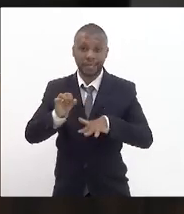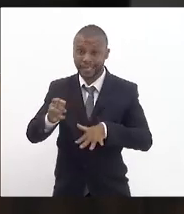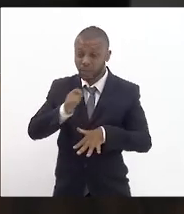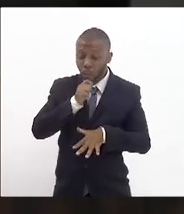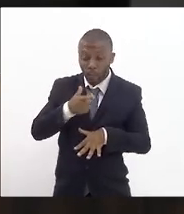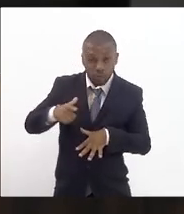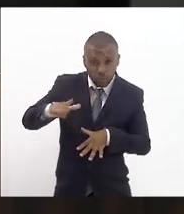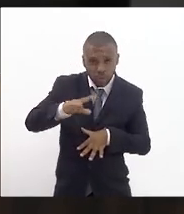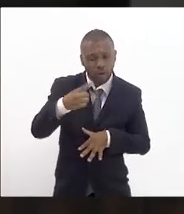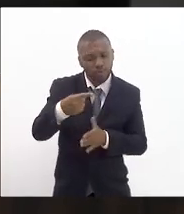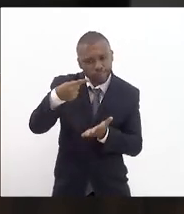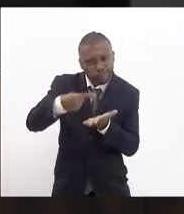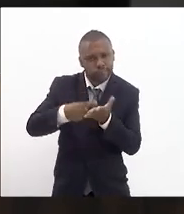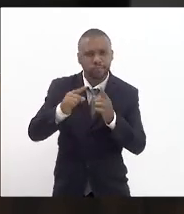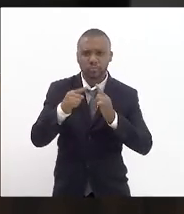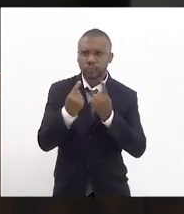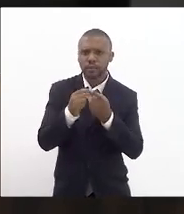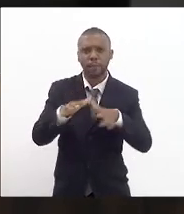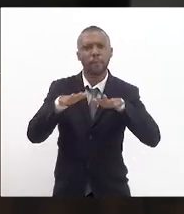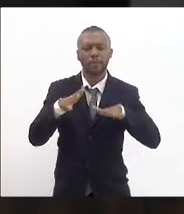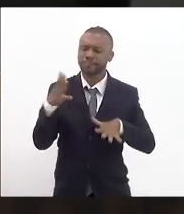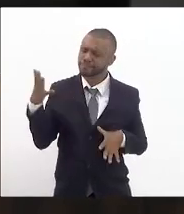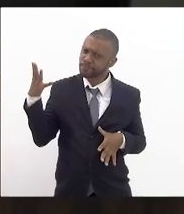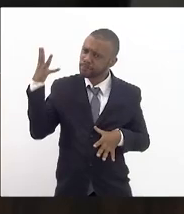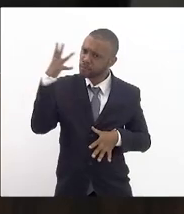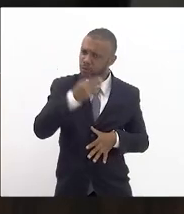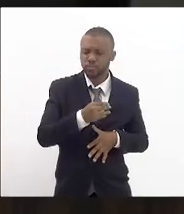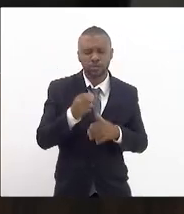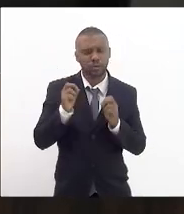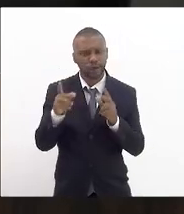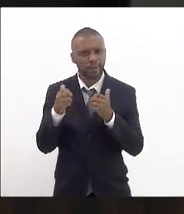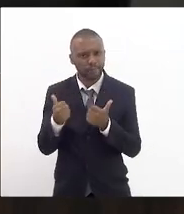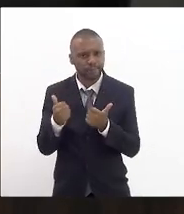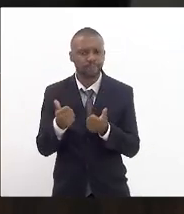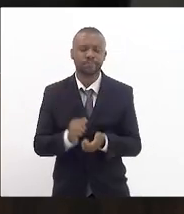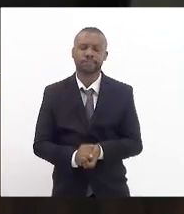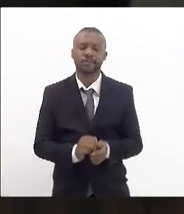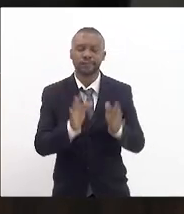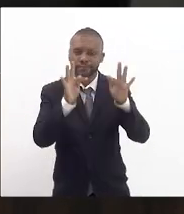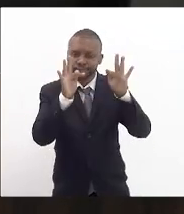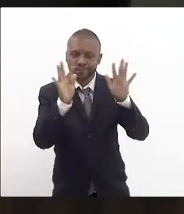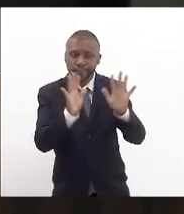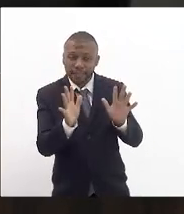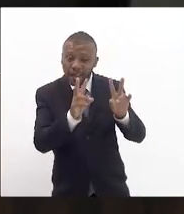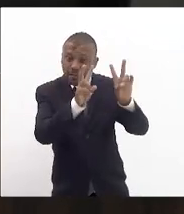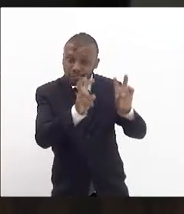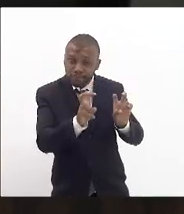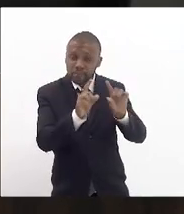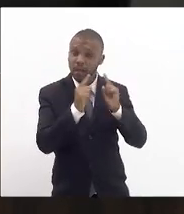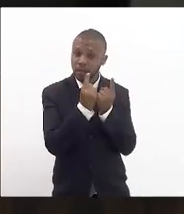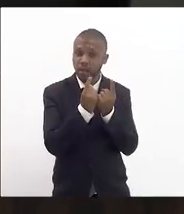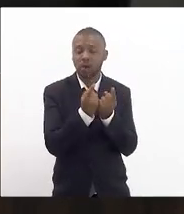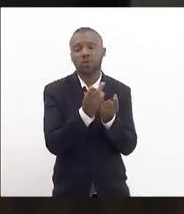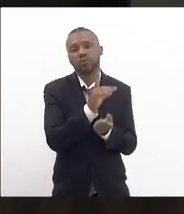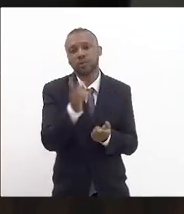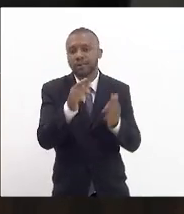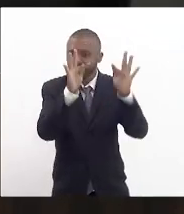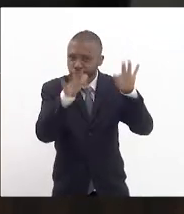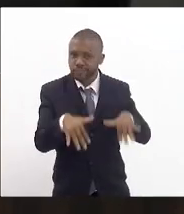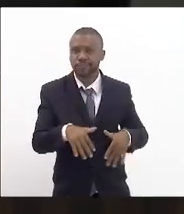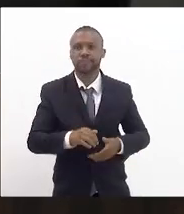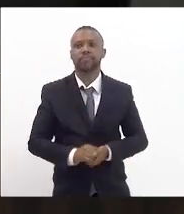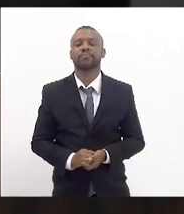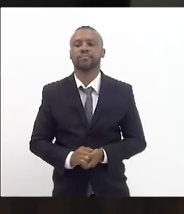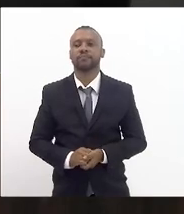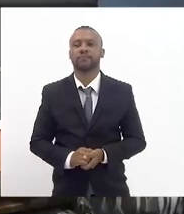impedimento, vamos fazer uma bonita audiência pública, ok? Nada mais a tratar na sessão ordinária do dia, mesmo está encerrada.